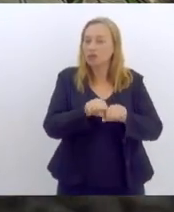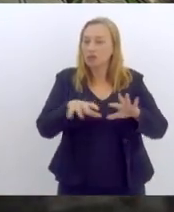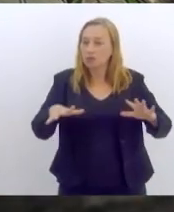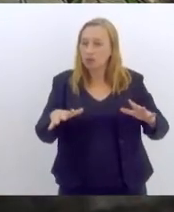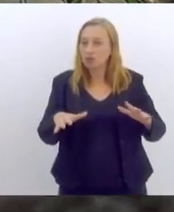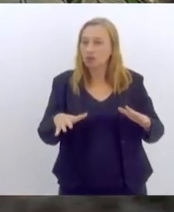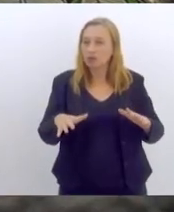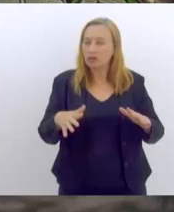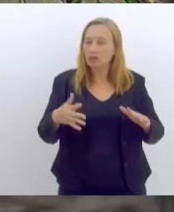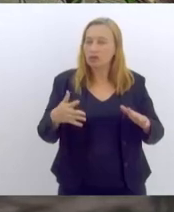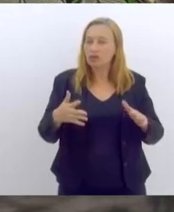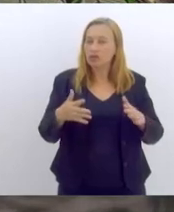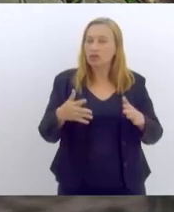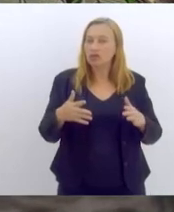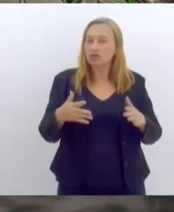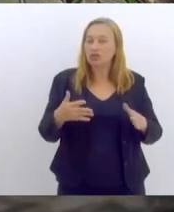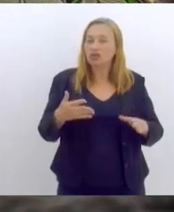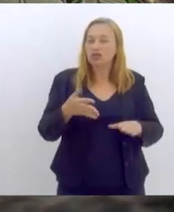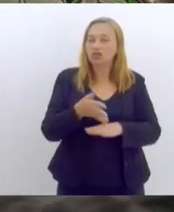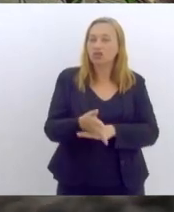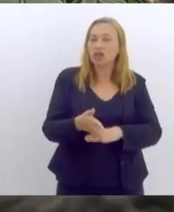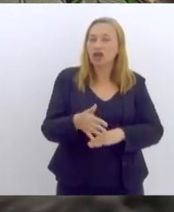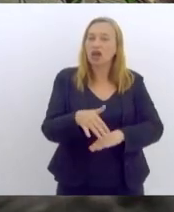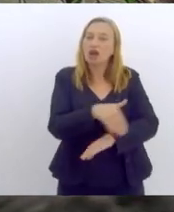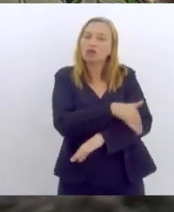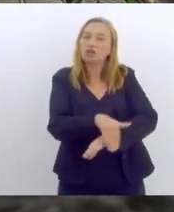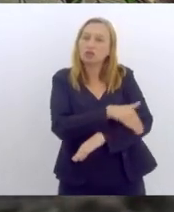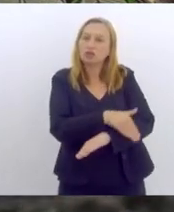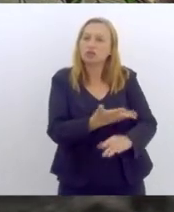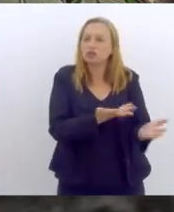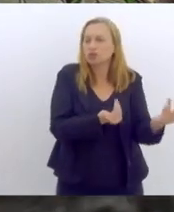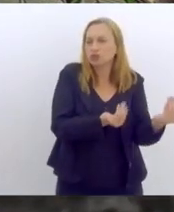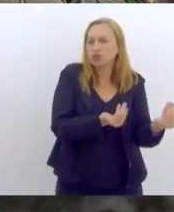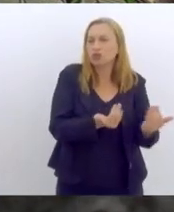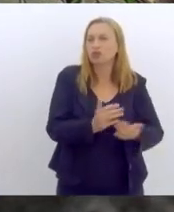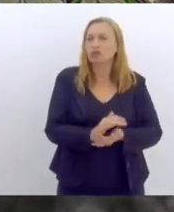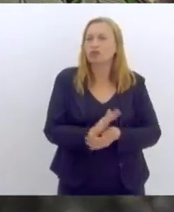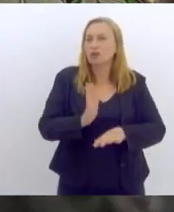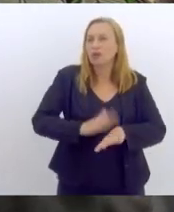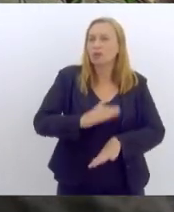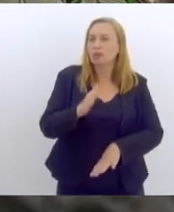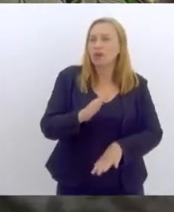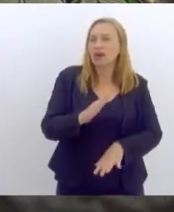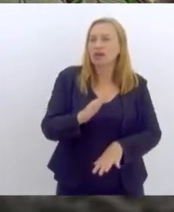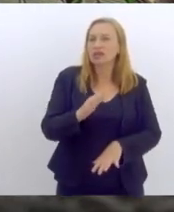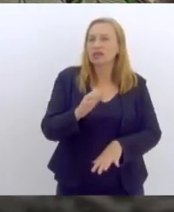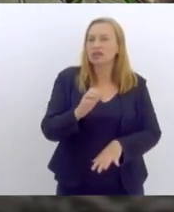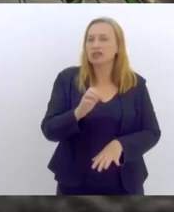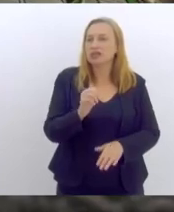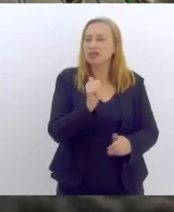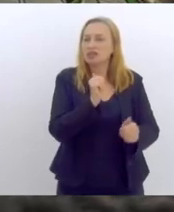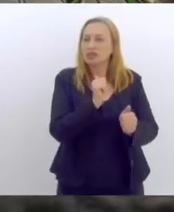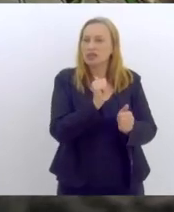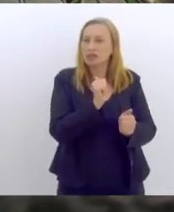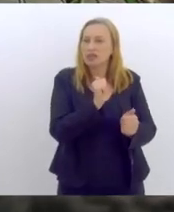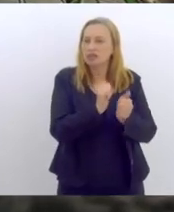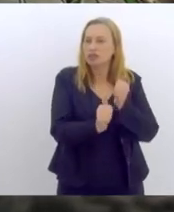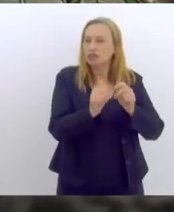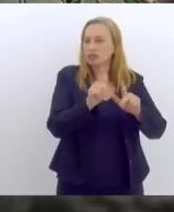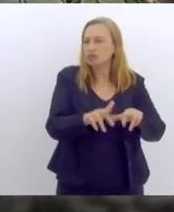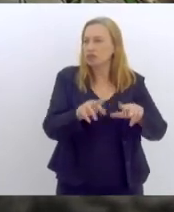para um alcance maior, para tirar os jovens da rua, colocaremos mais esportes que precisem apenas de uma